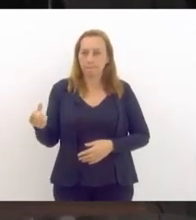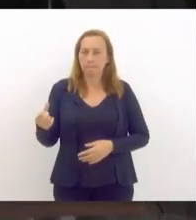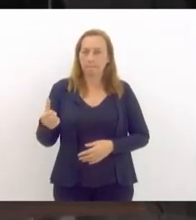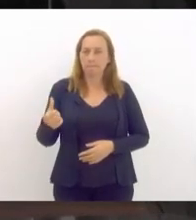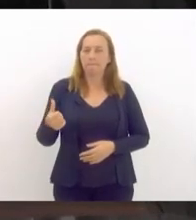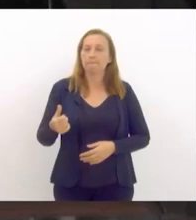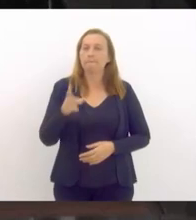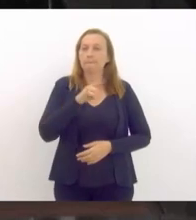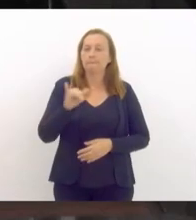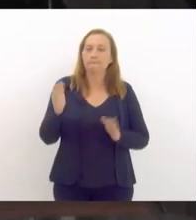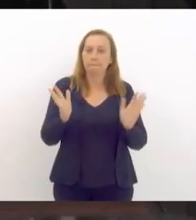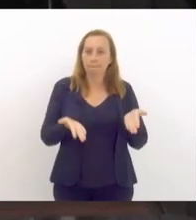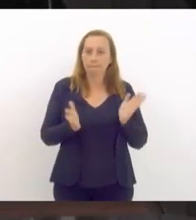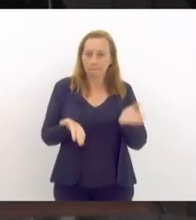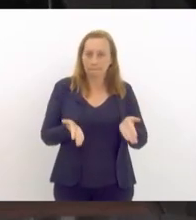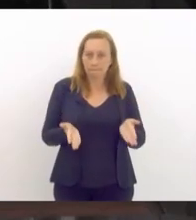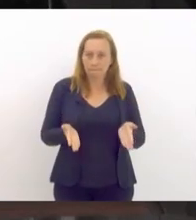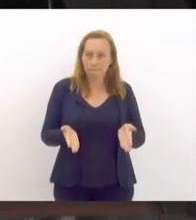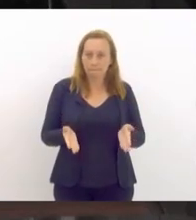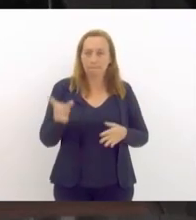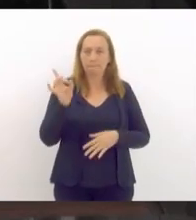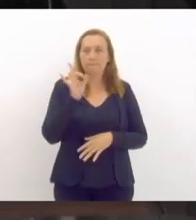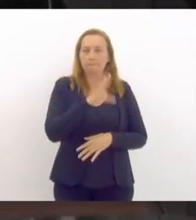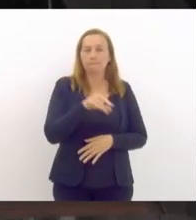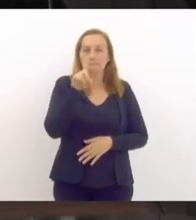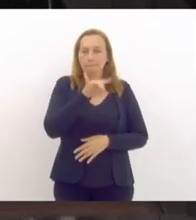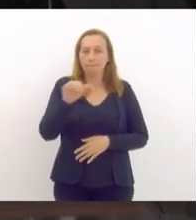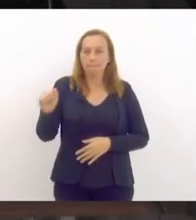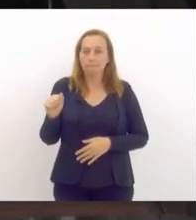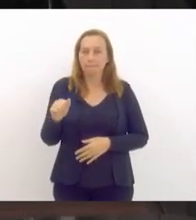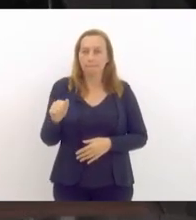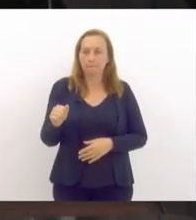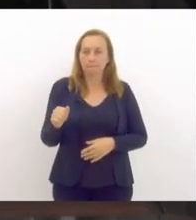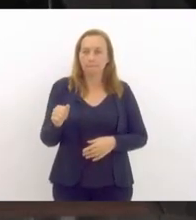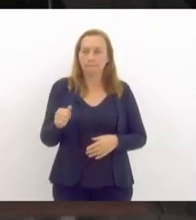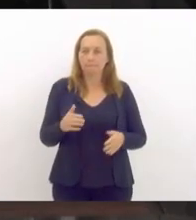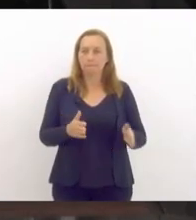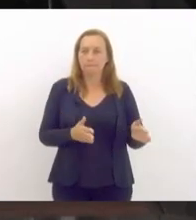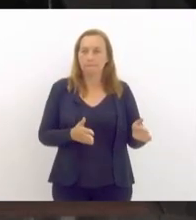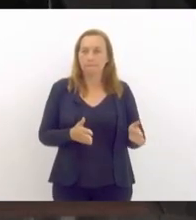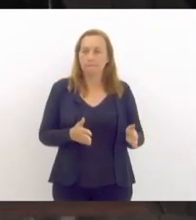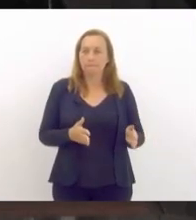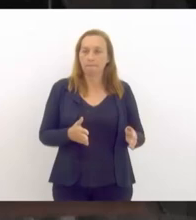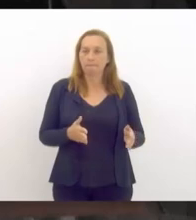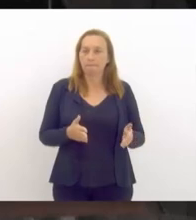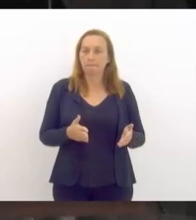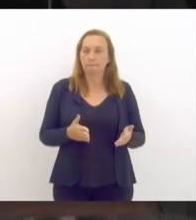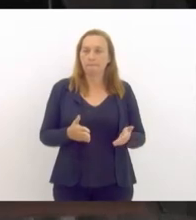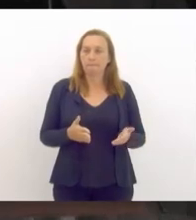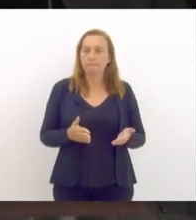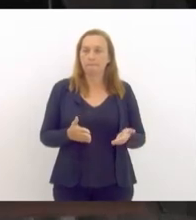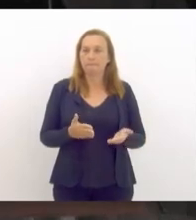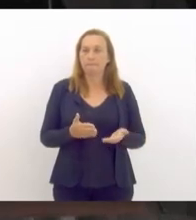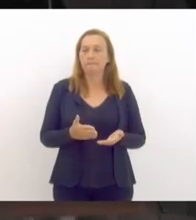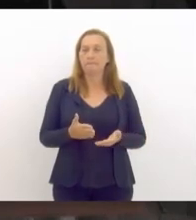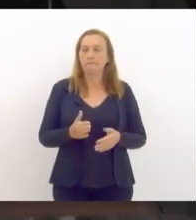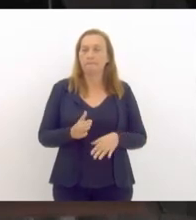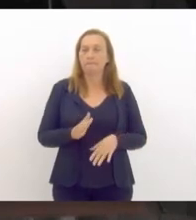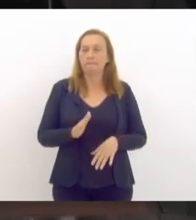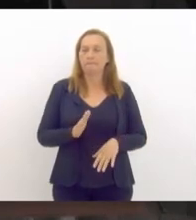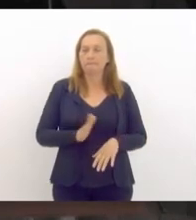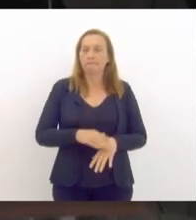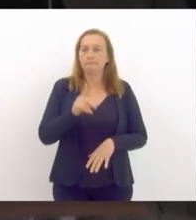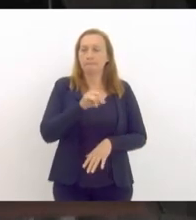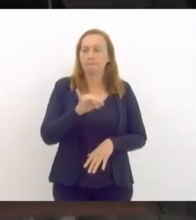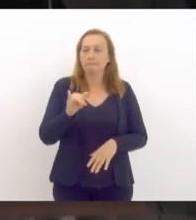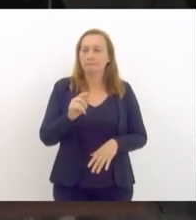o dia de hoje é o último dia e vence o prazo para recomposição salarial dos Servidores